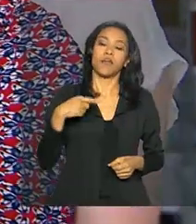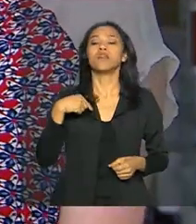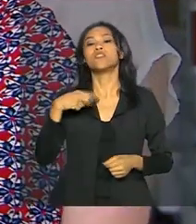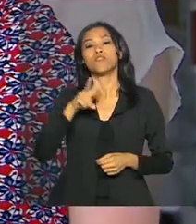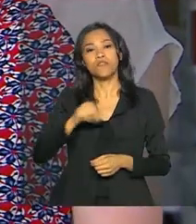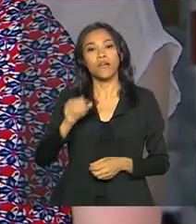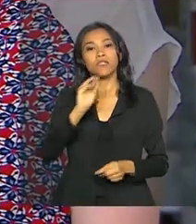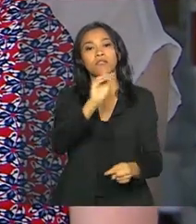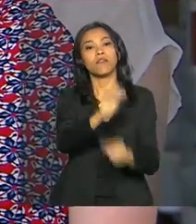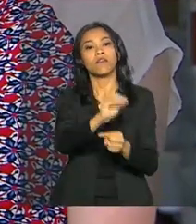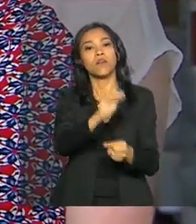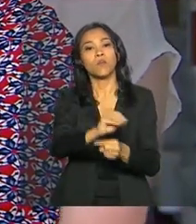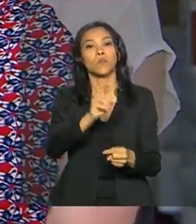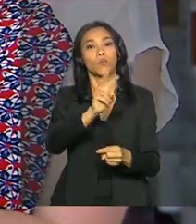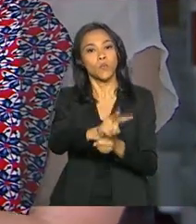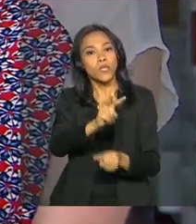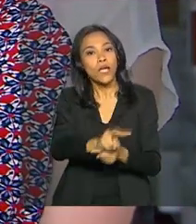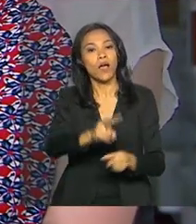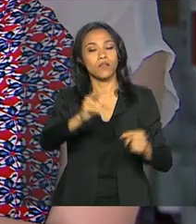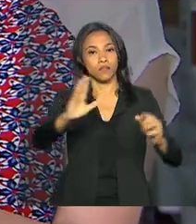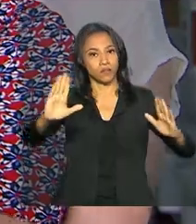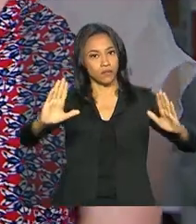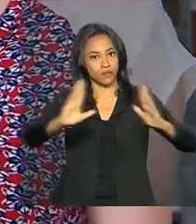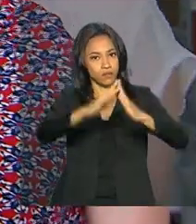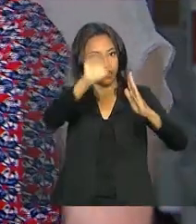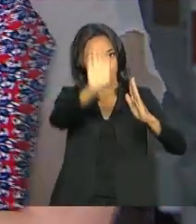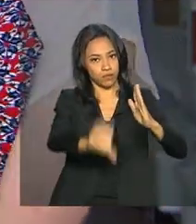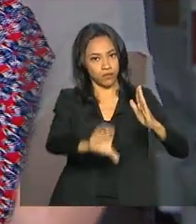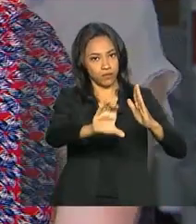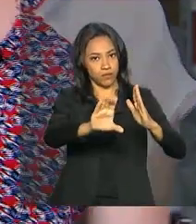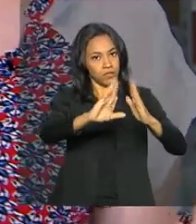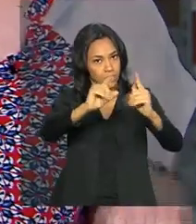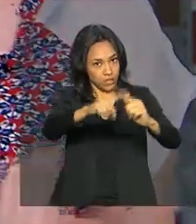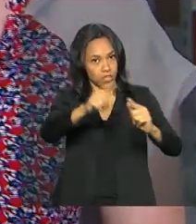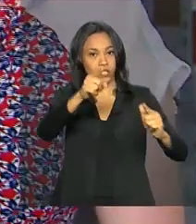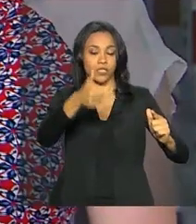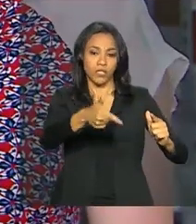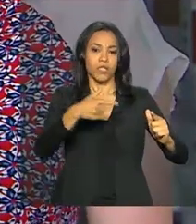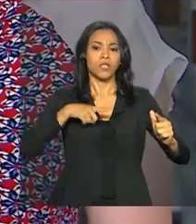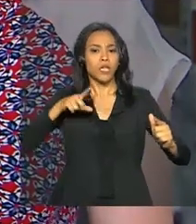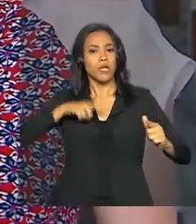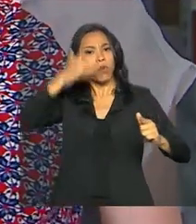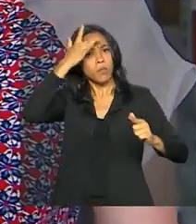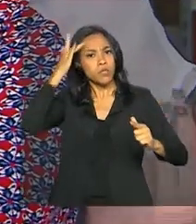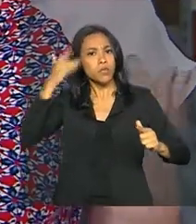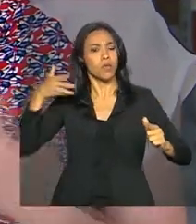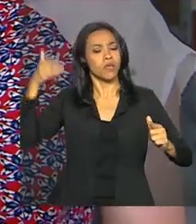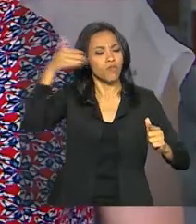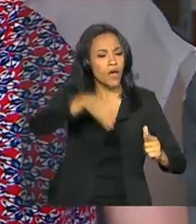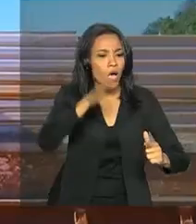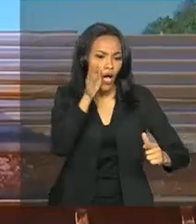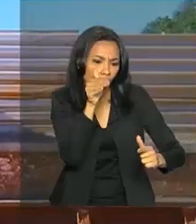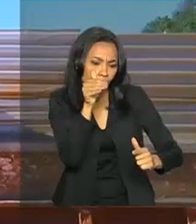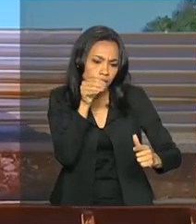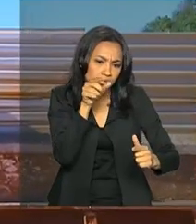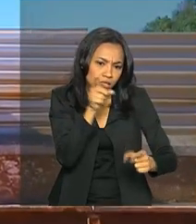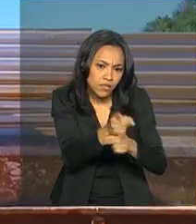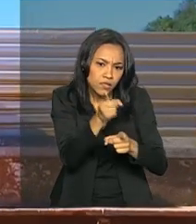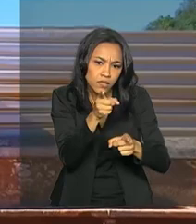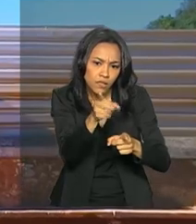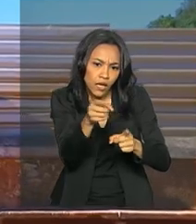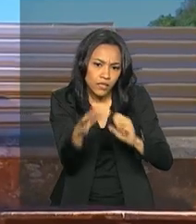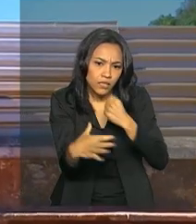gente tem, né, em campo uma pessoa que toda semana passa pelos templos para verificar se eles